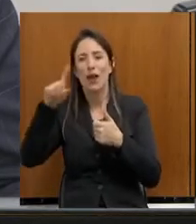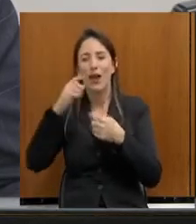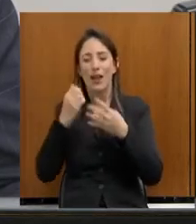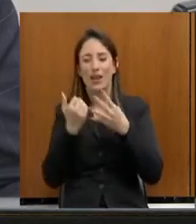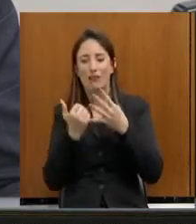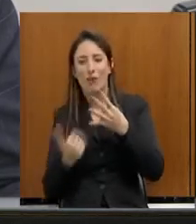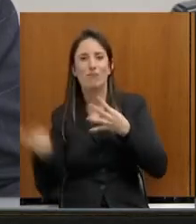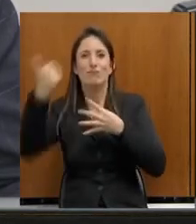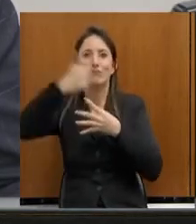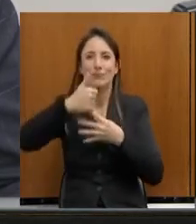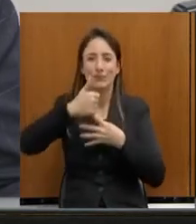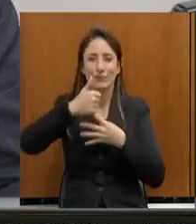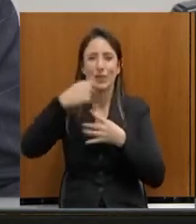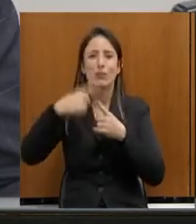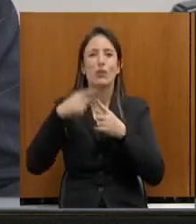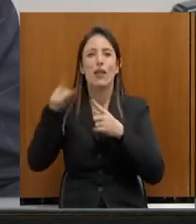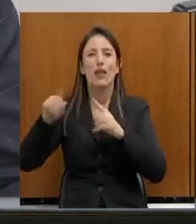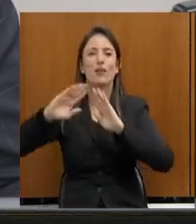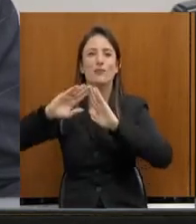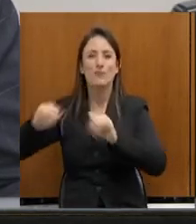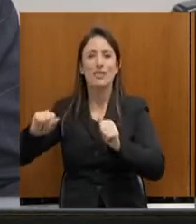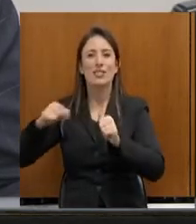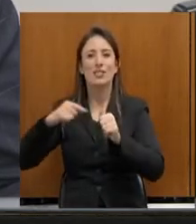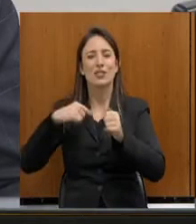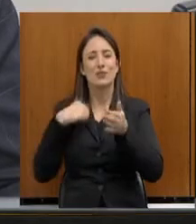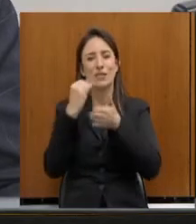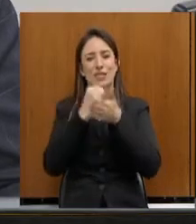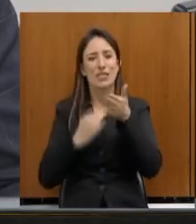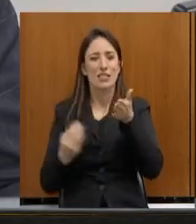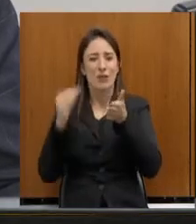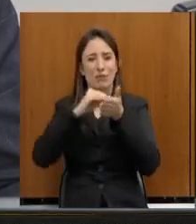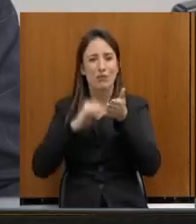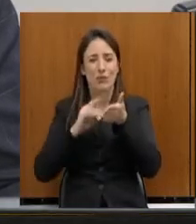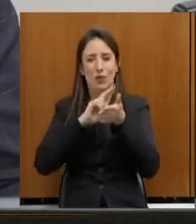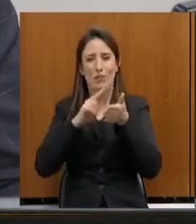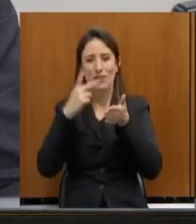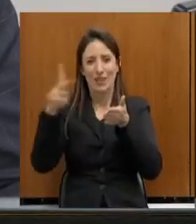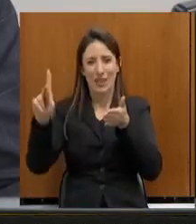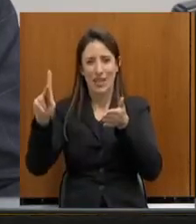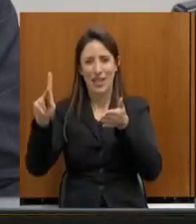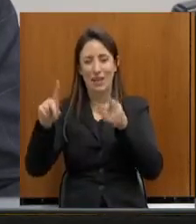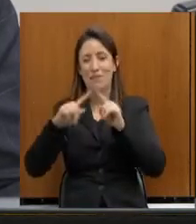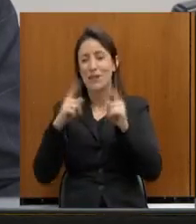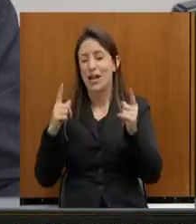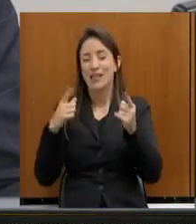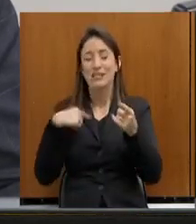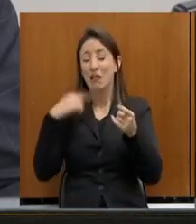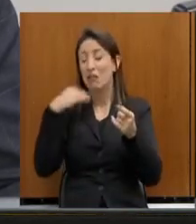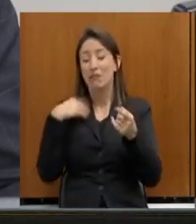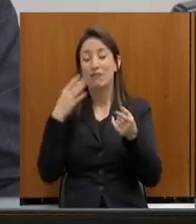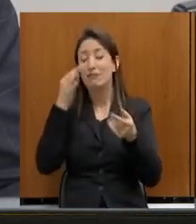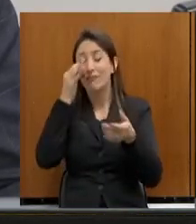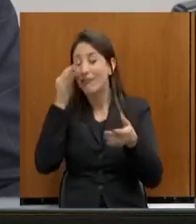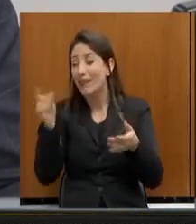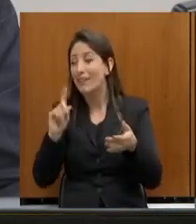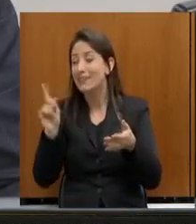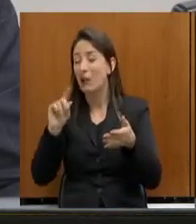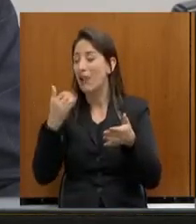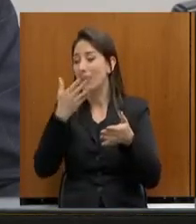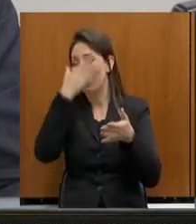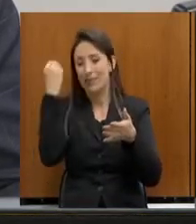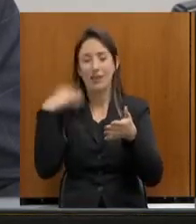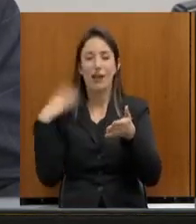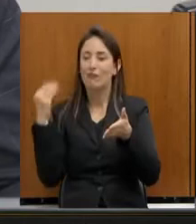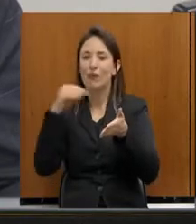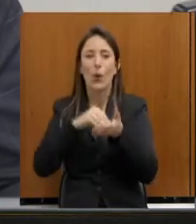solicitou a mim a inscrição e eu tava aqui fazendo prestando atenção e não coloquei aqui a sua inscrição